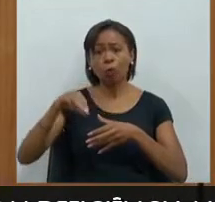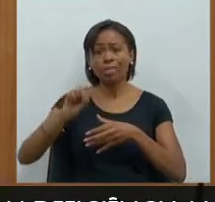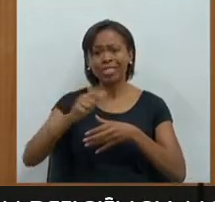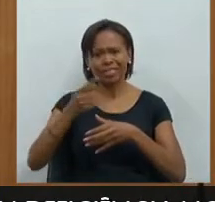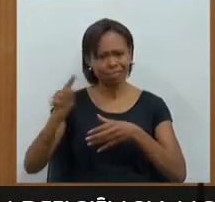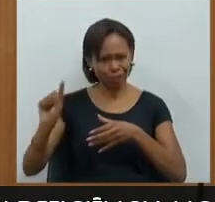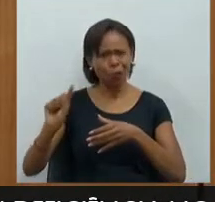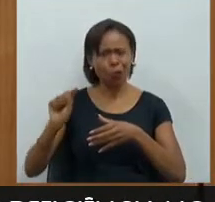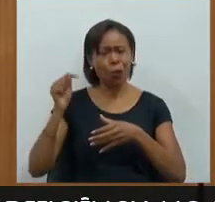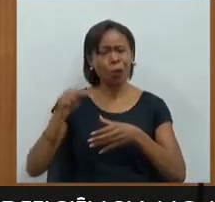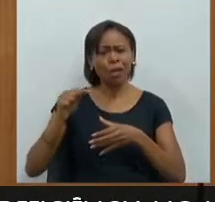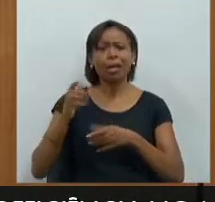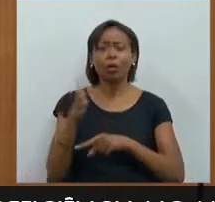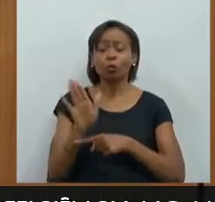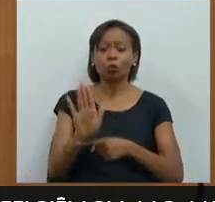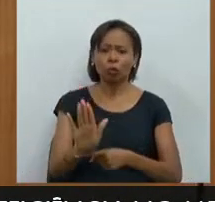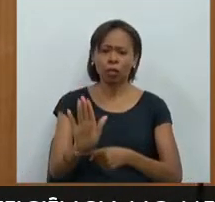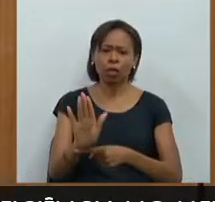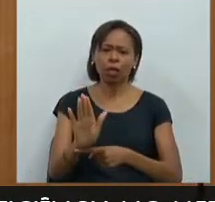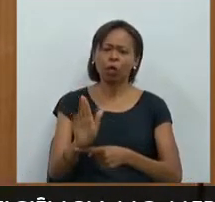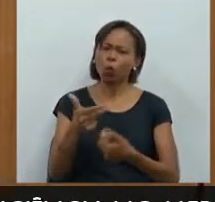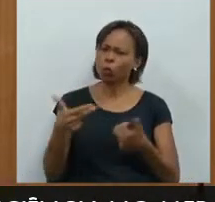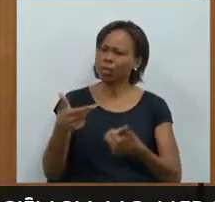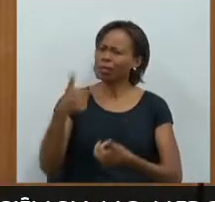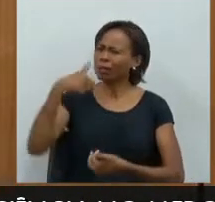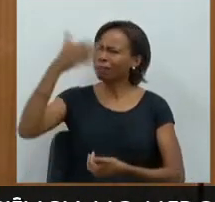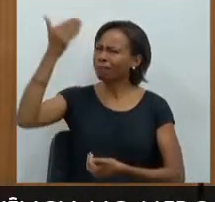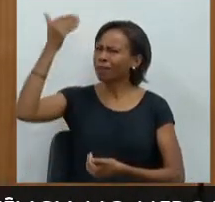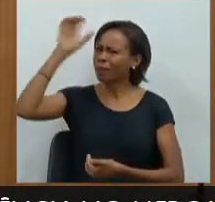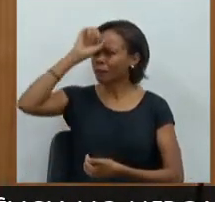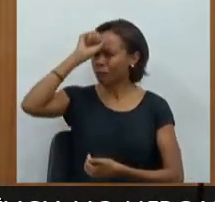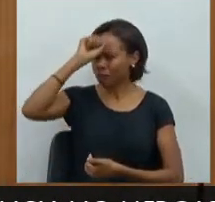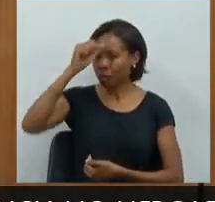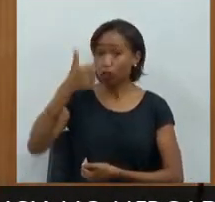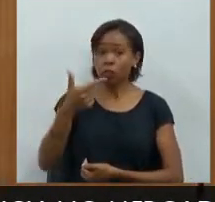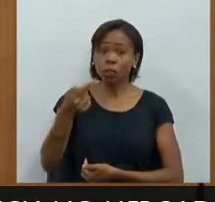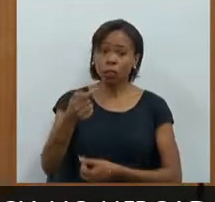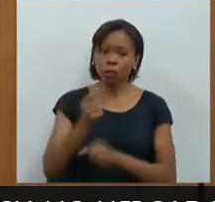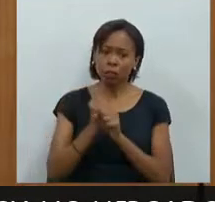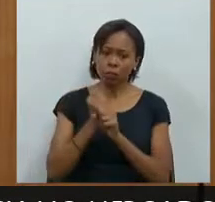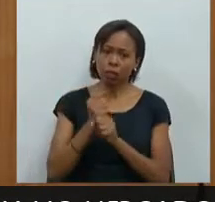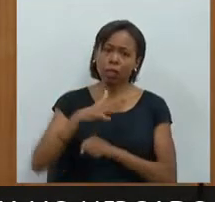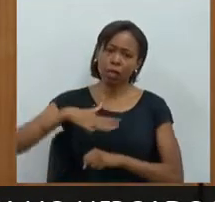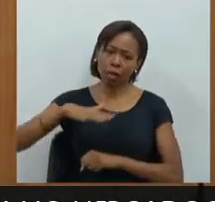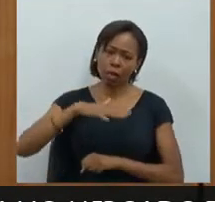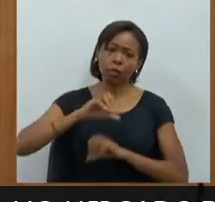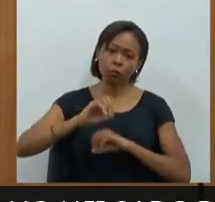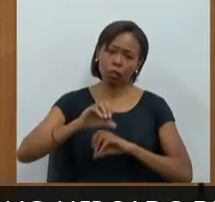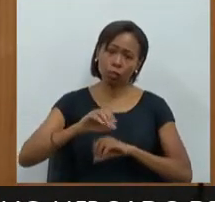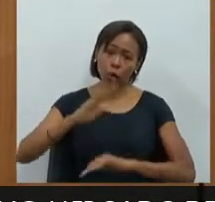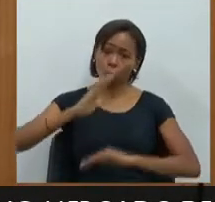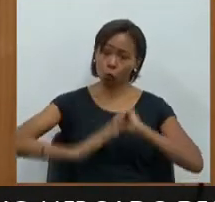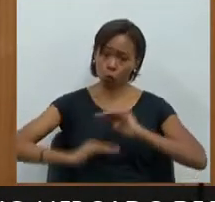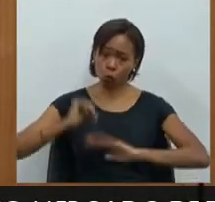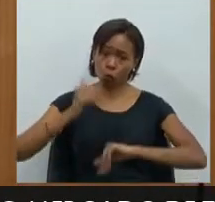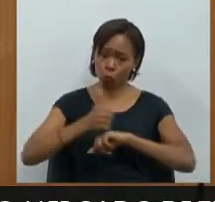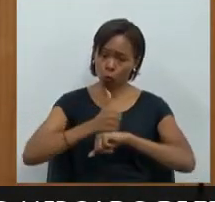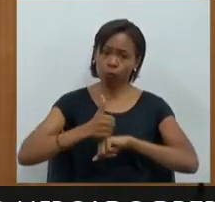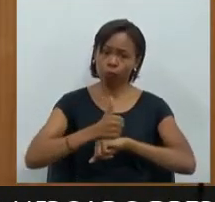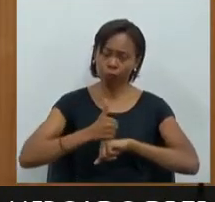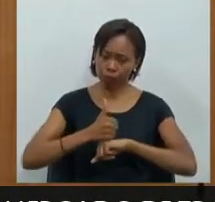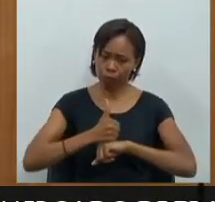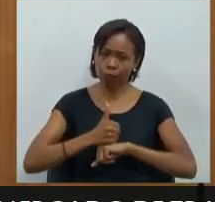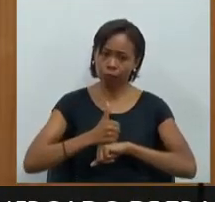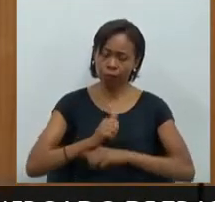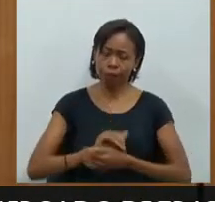que a gente aprendeu há tantos anos aí, né? Então, estou há 27 anos na área de educação, educação profissionalizante,